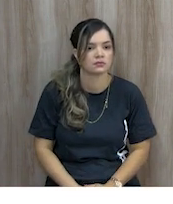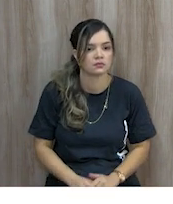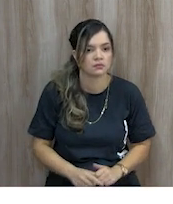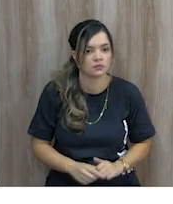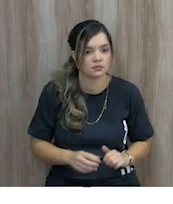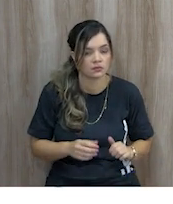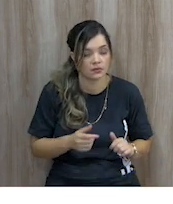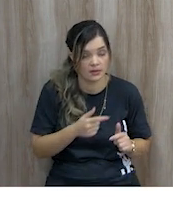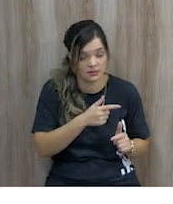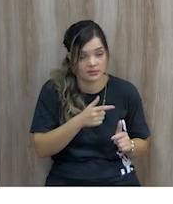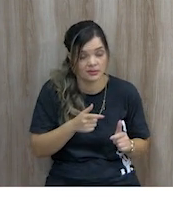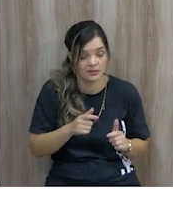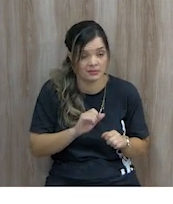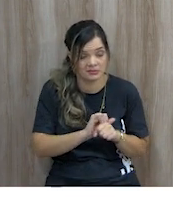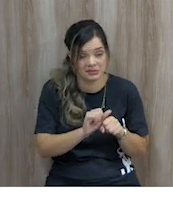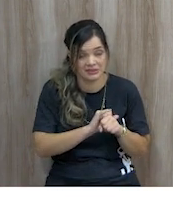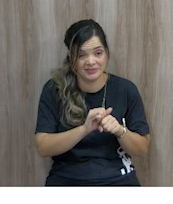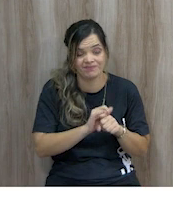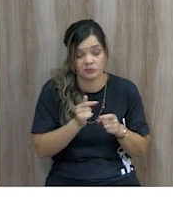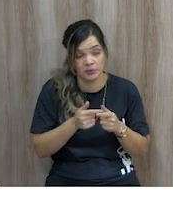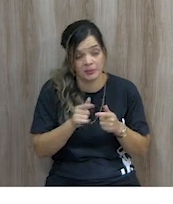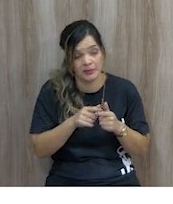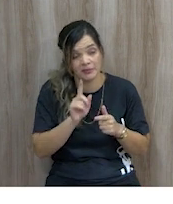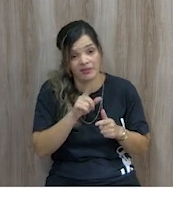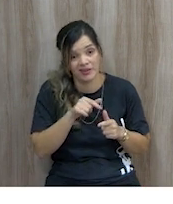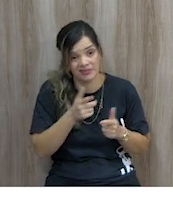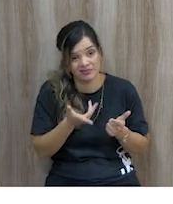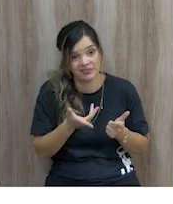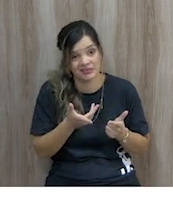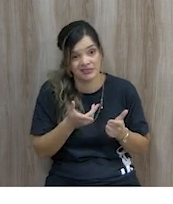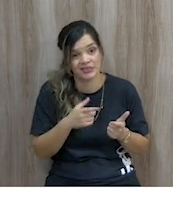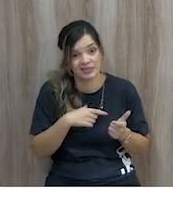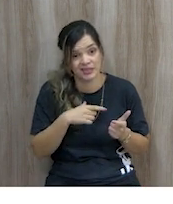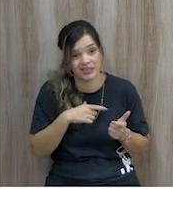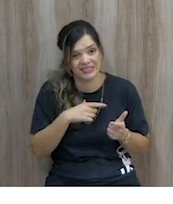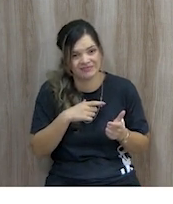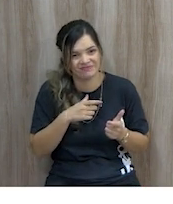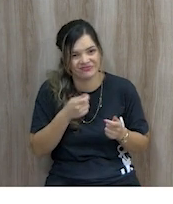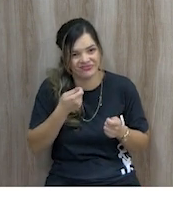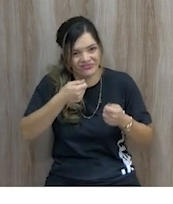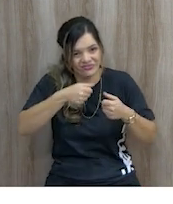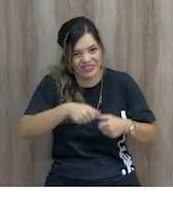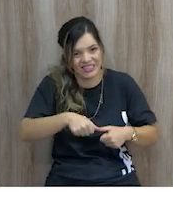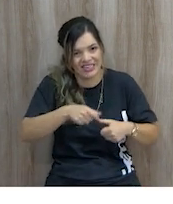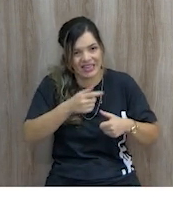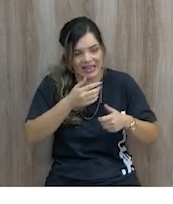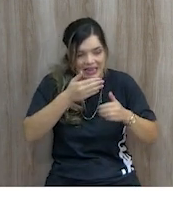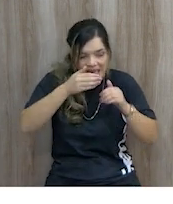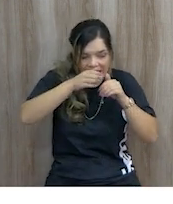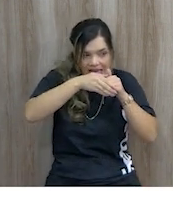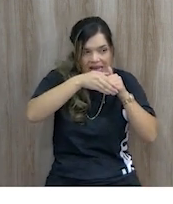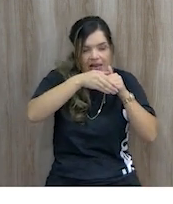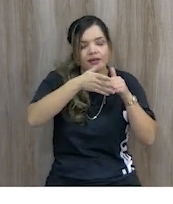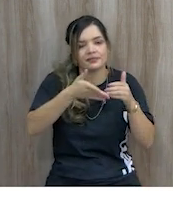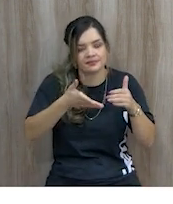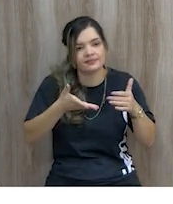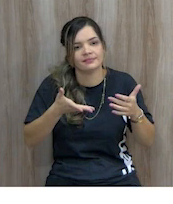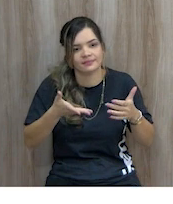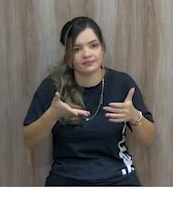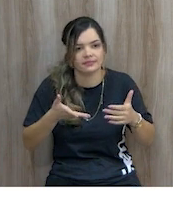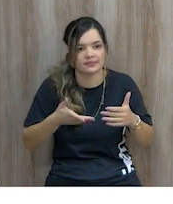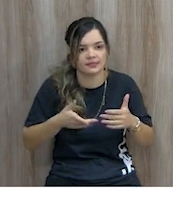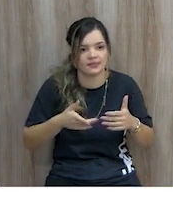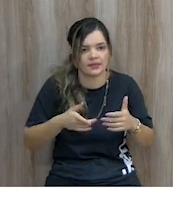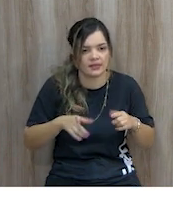O problema dessa técnica é que muitas vezes a gente tem uma recessão residual no segundo molar, aqui são os 30 dias do paciente, e aqui